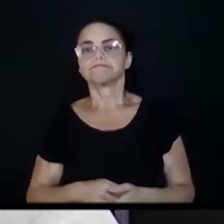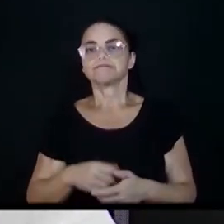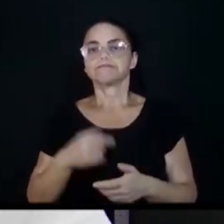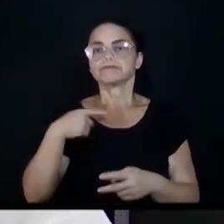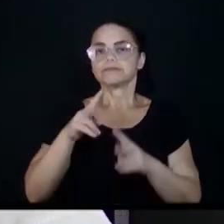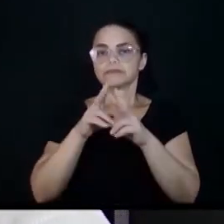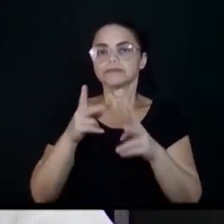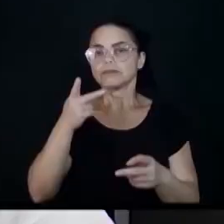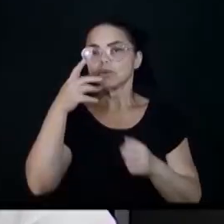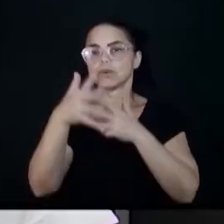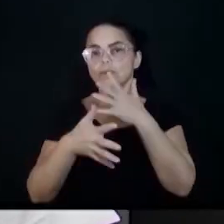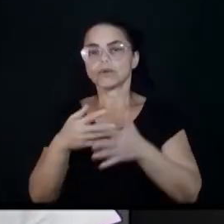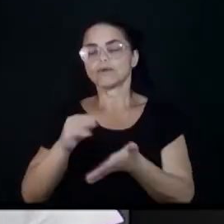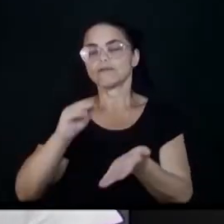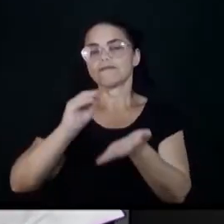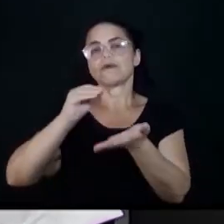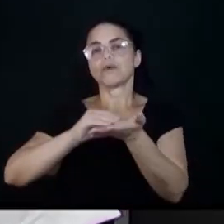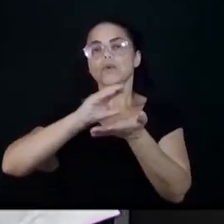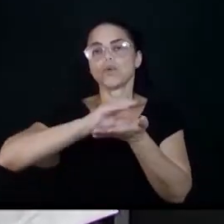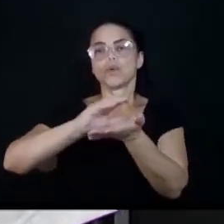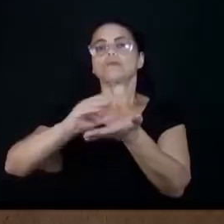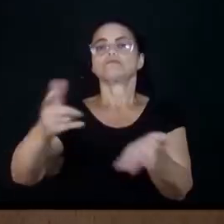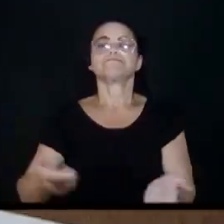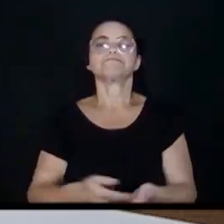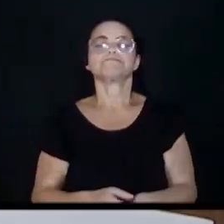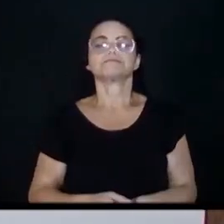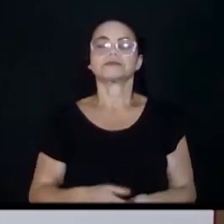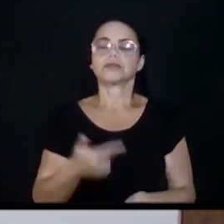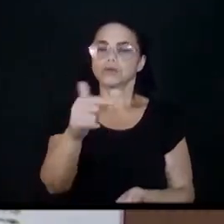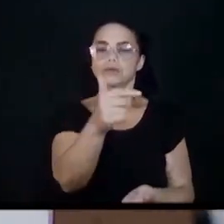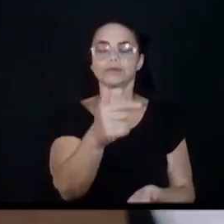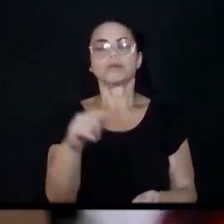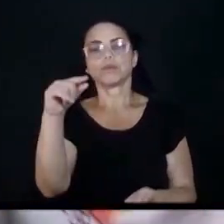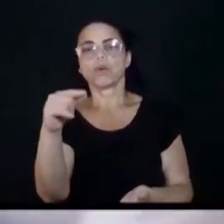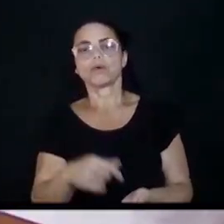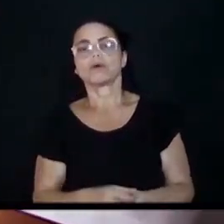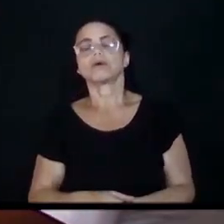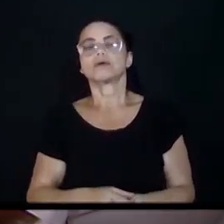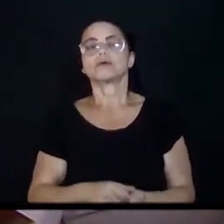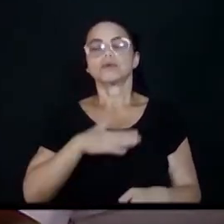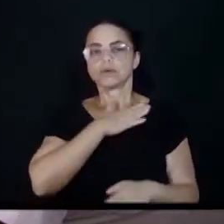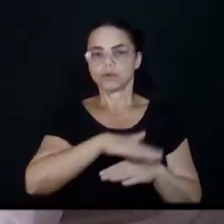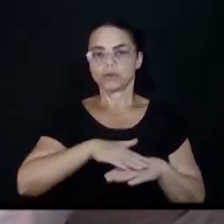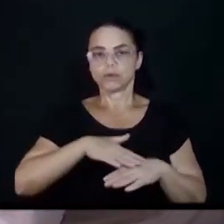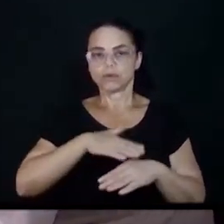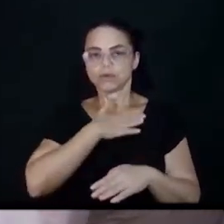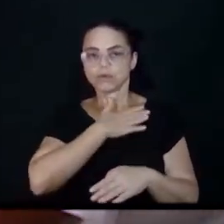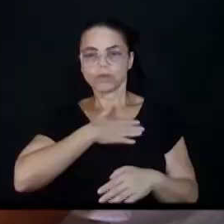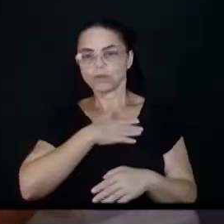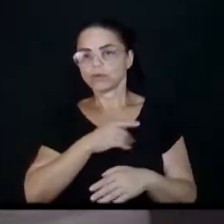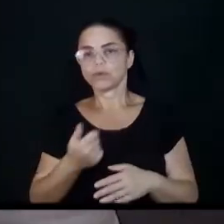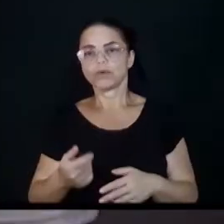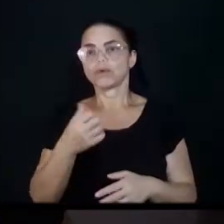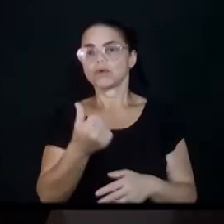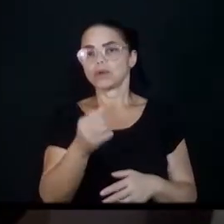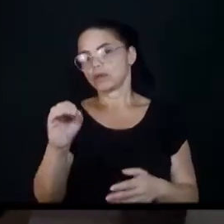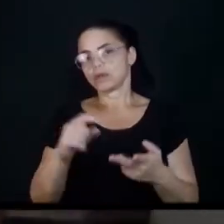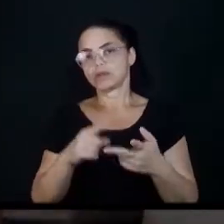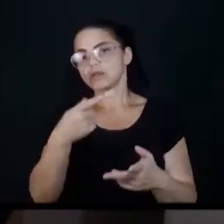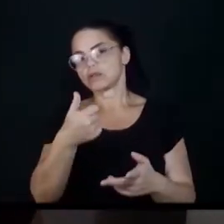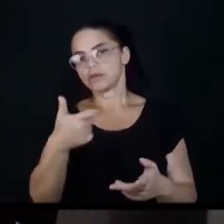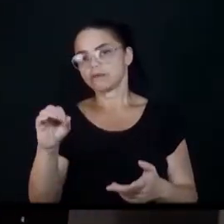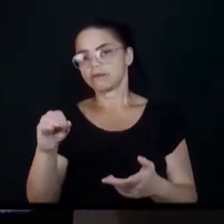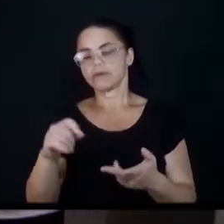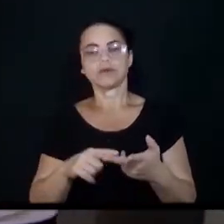de recursos e também do espaço. Nós gostaríamos de atender não só 60 crianças, não só 120 no outro serviço que é o